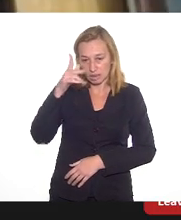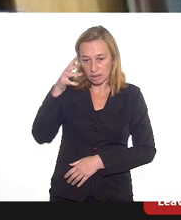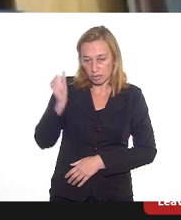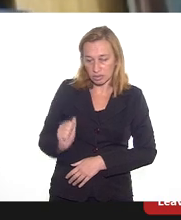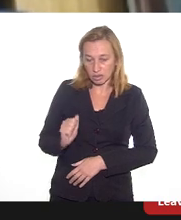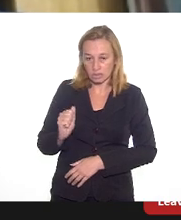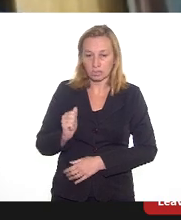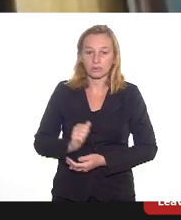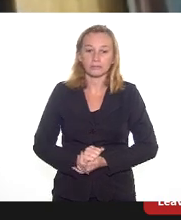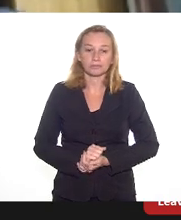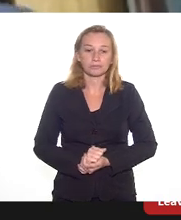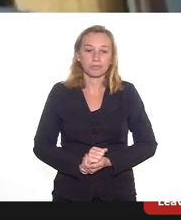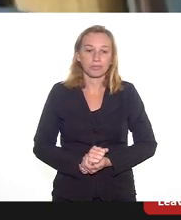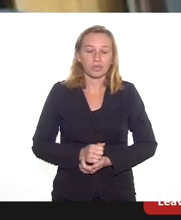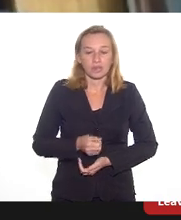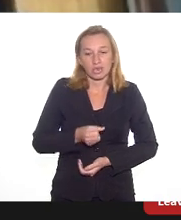paridade